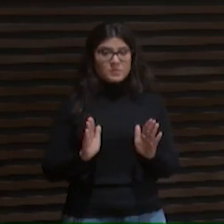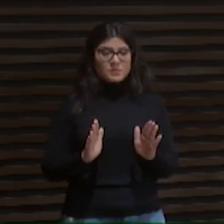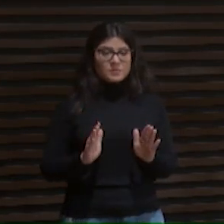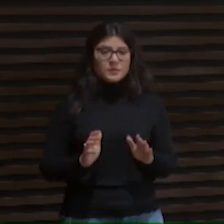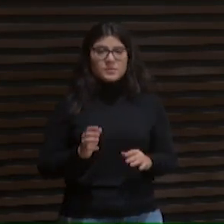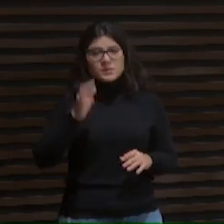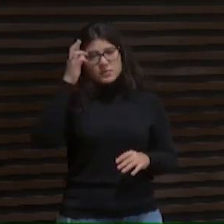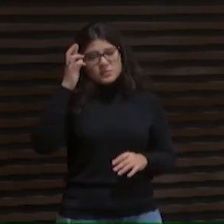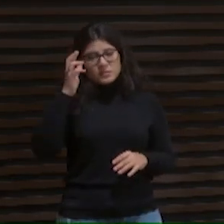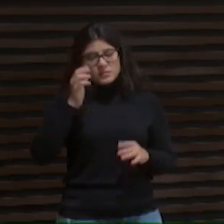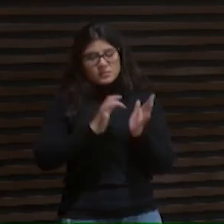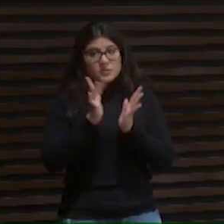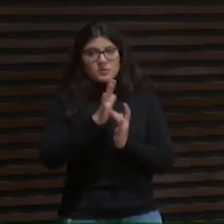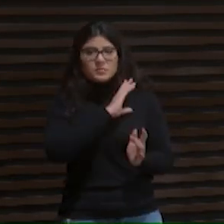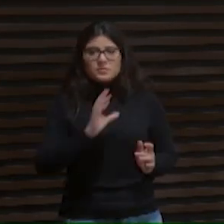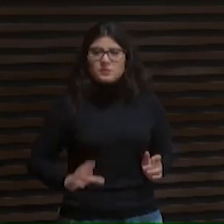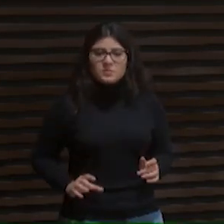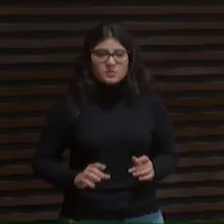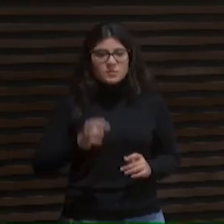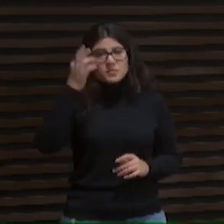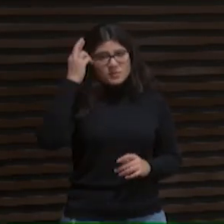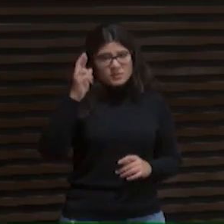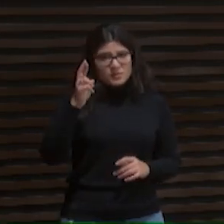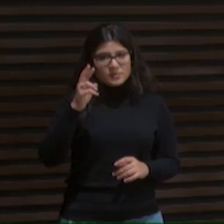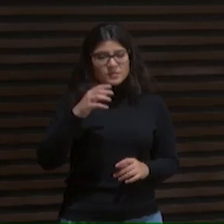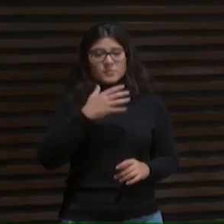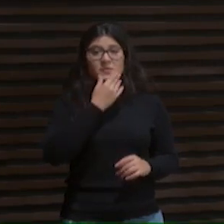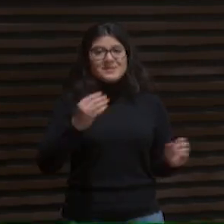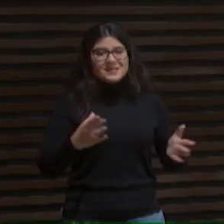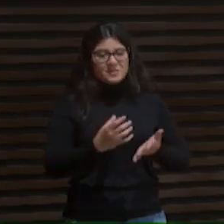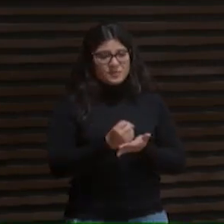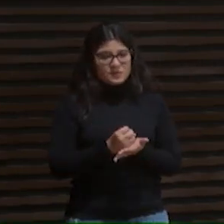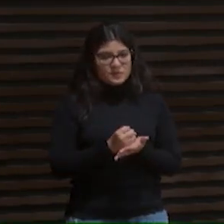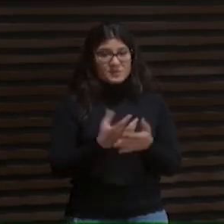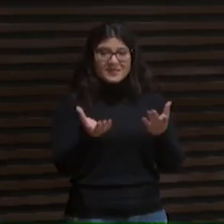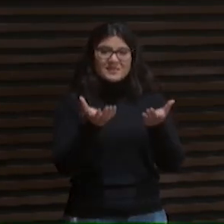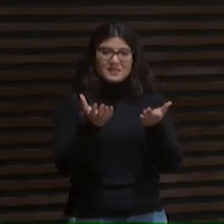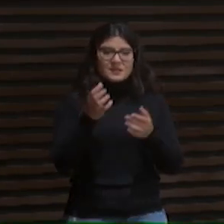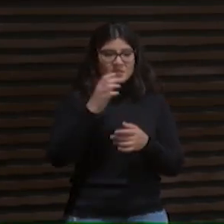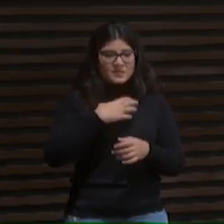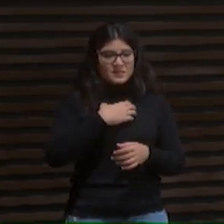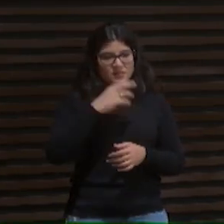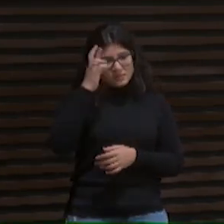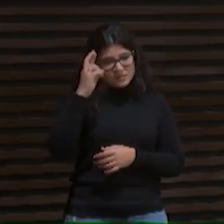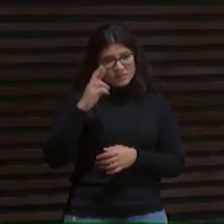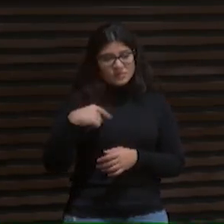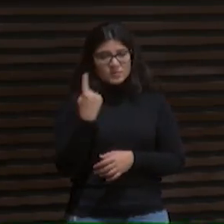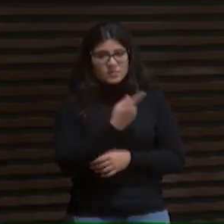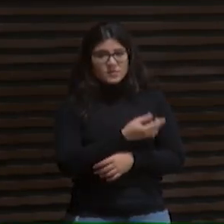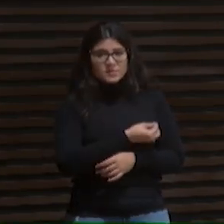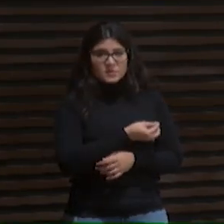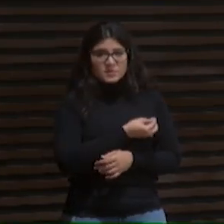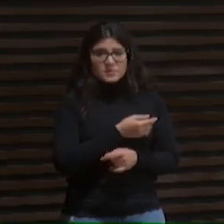o Salvador, Ele é sim. Mas Ele é Senhor e quer ser Senhor das nossas vidas.